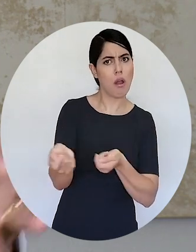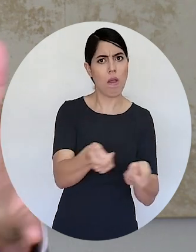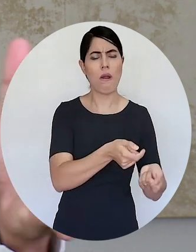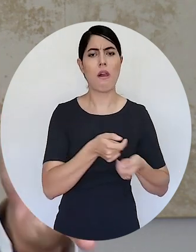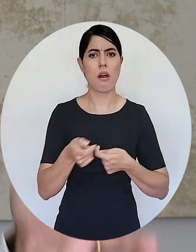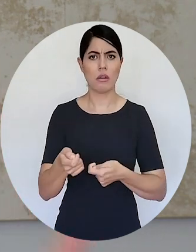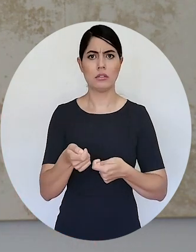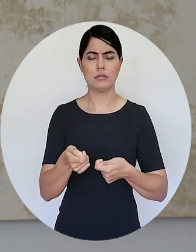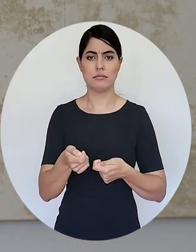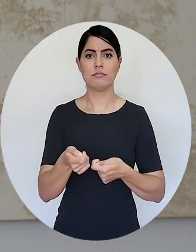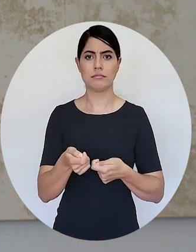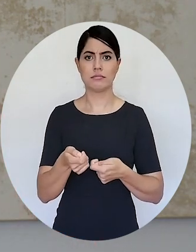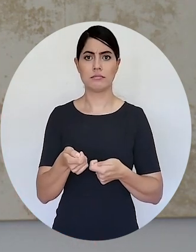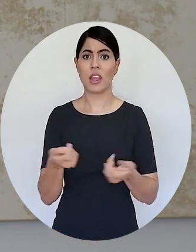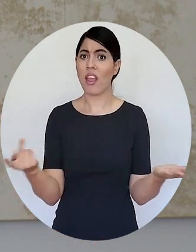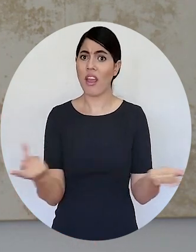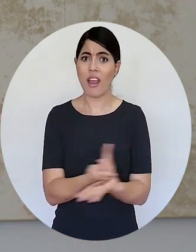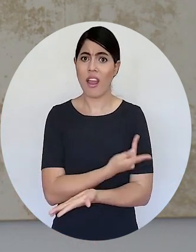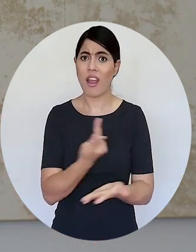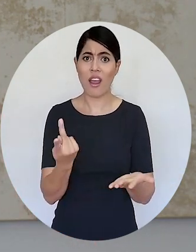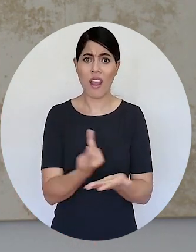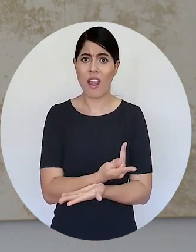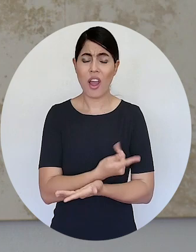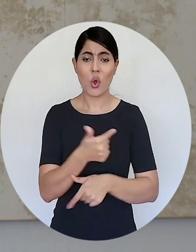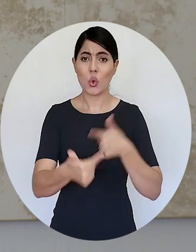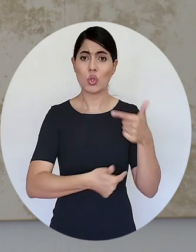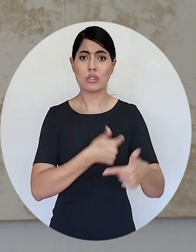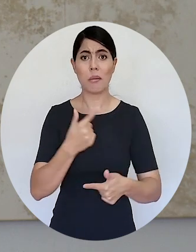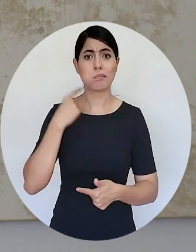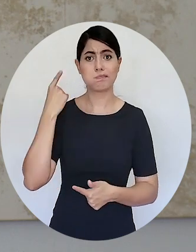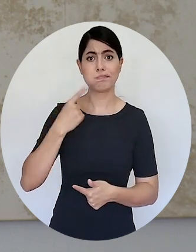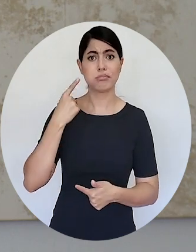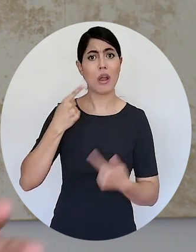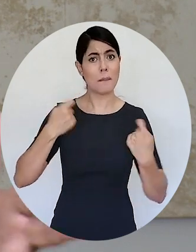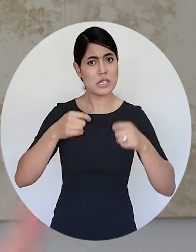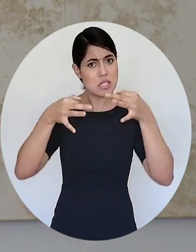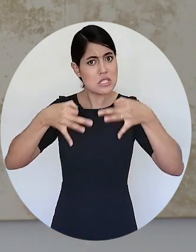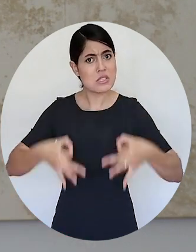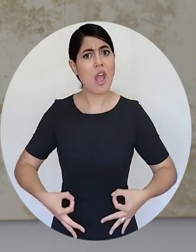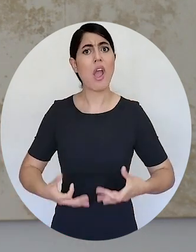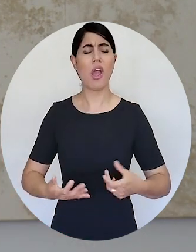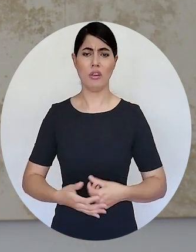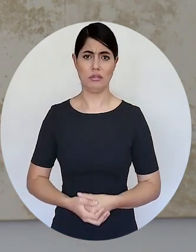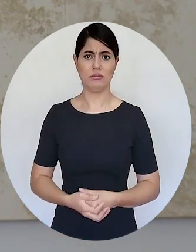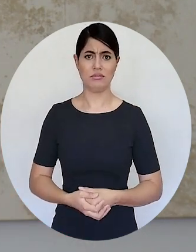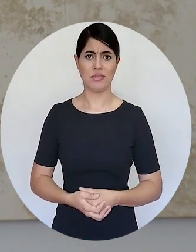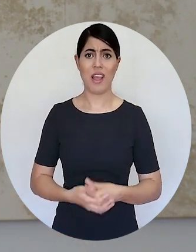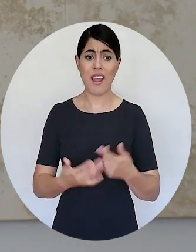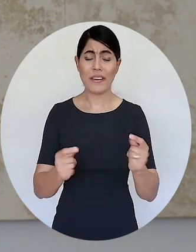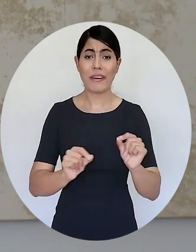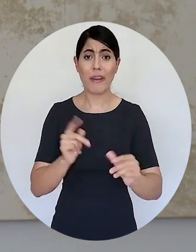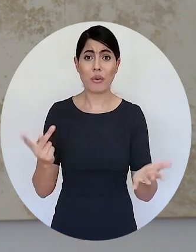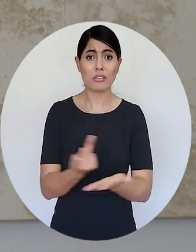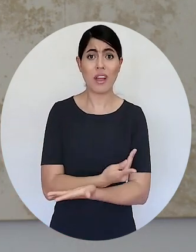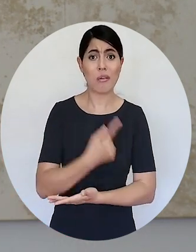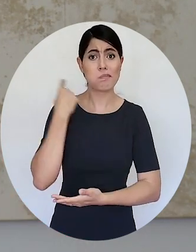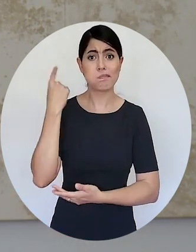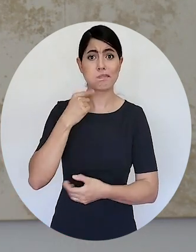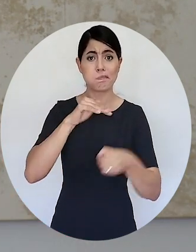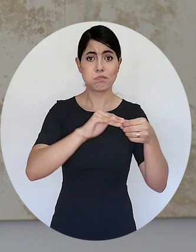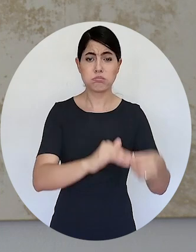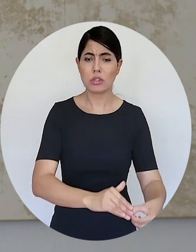estão exercendo ilegalmente o trabalho do advogado, precarizando a advocacia